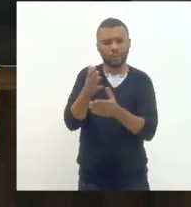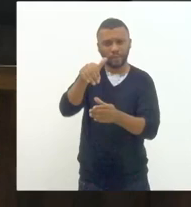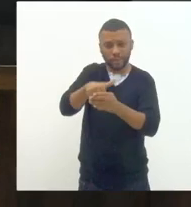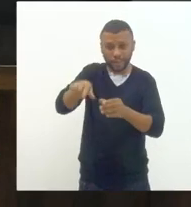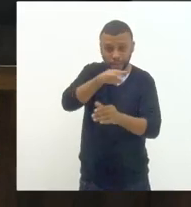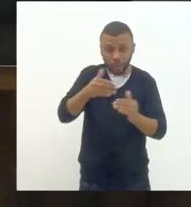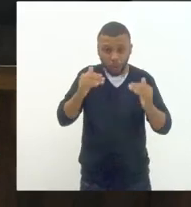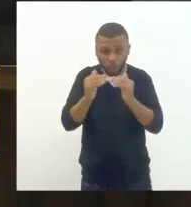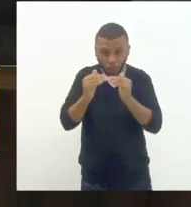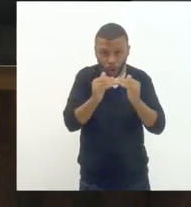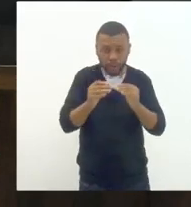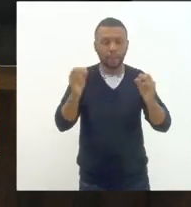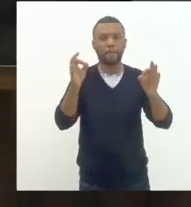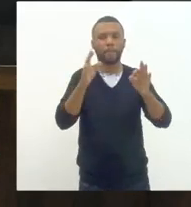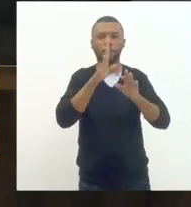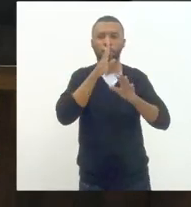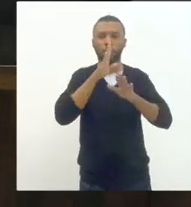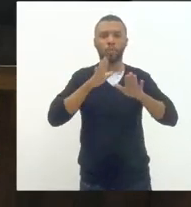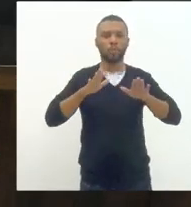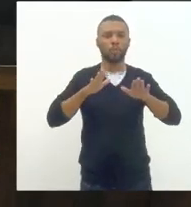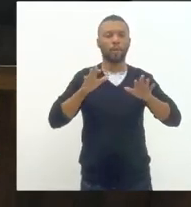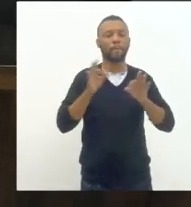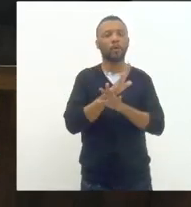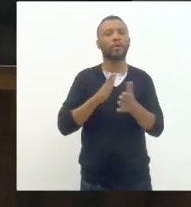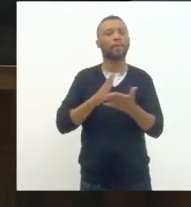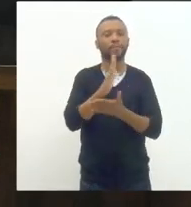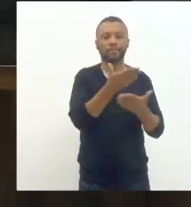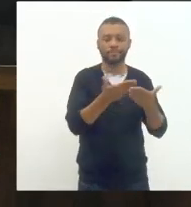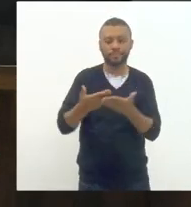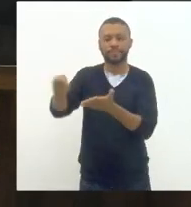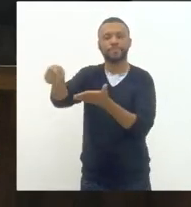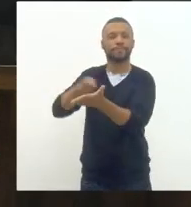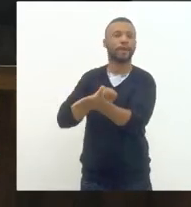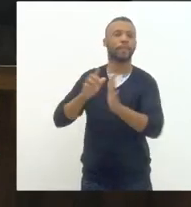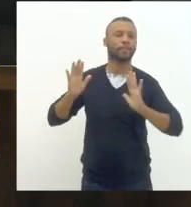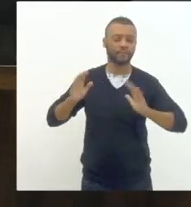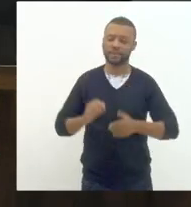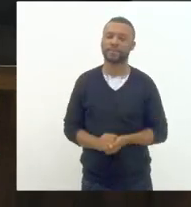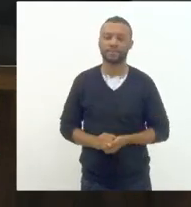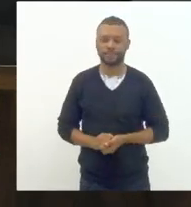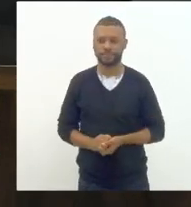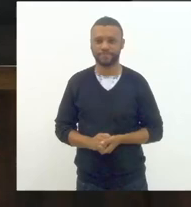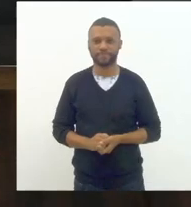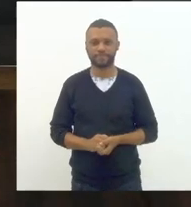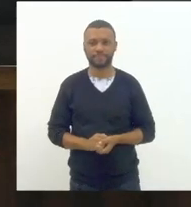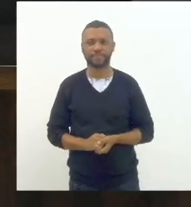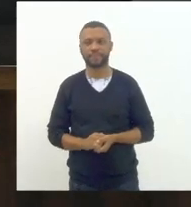Senhores que aprovam, permaneçam como estão. Aprovado, vai a publicação.